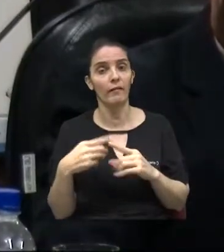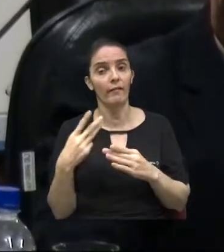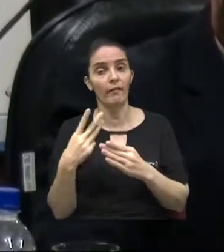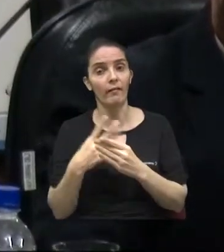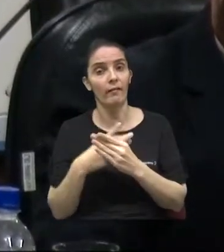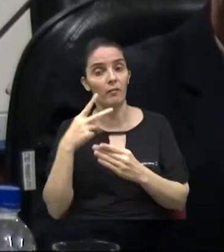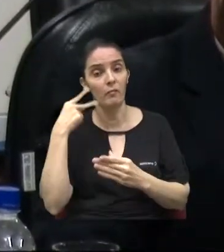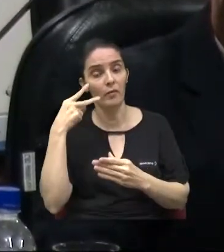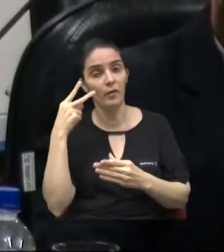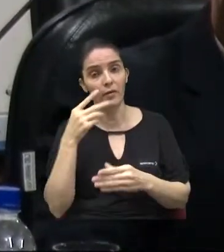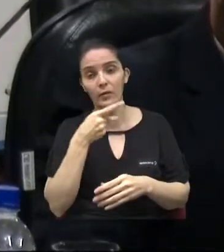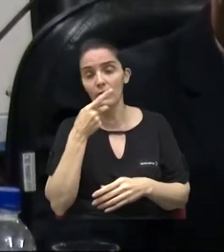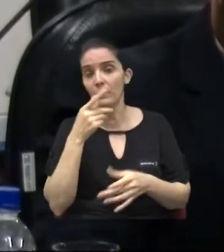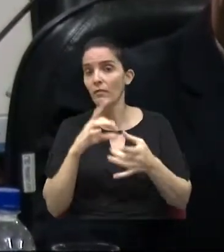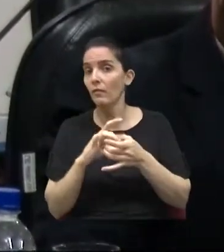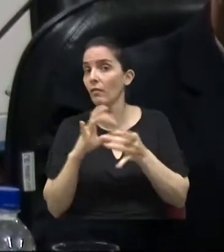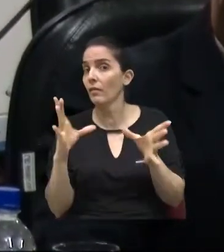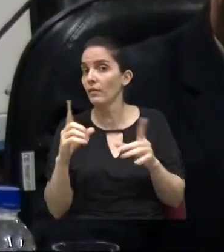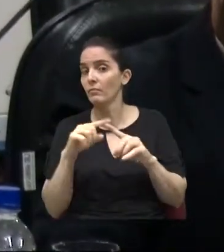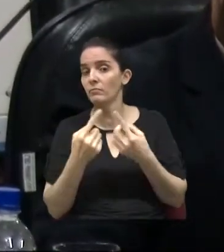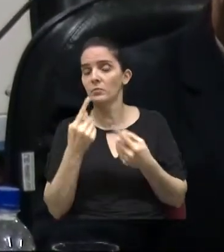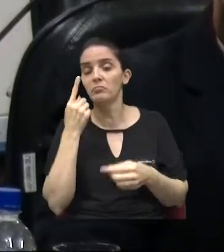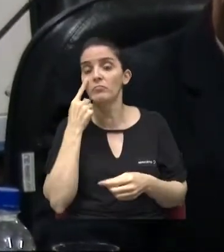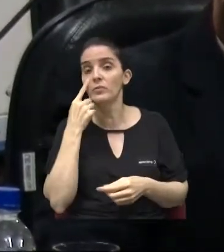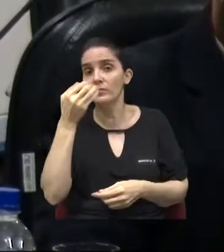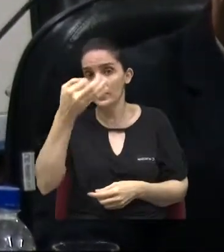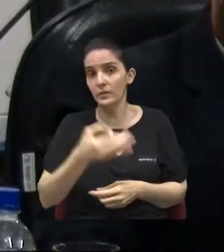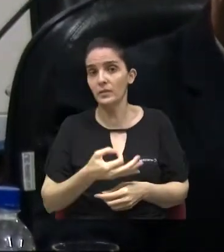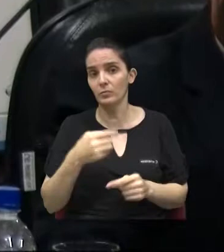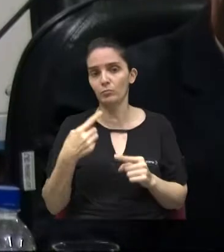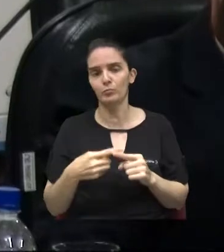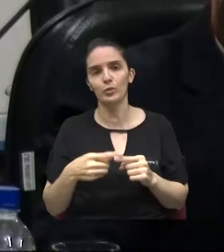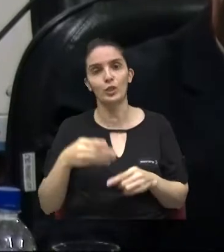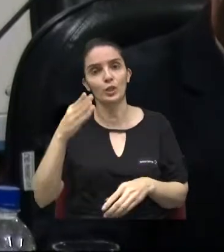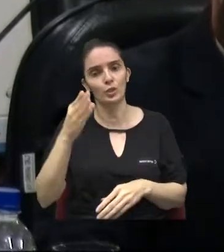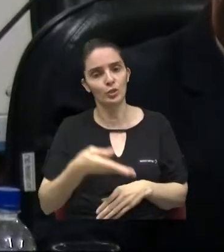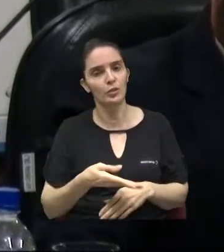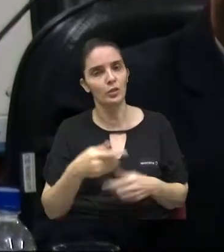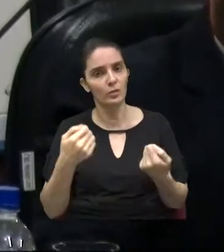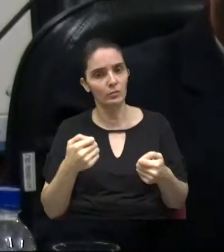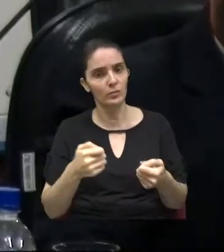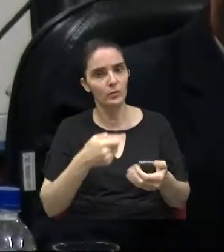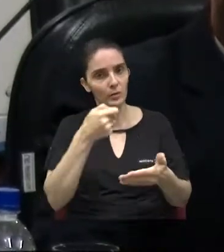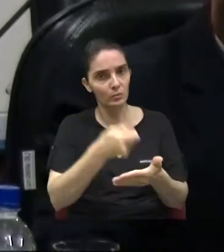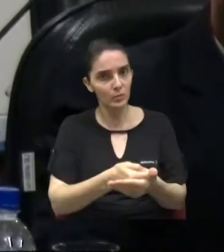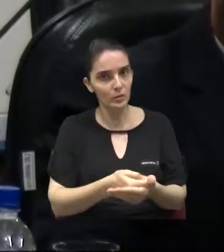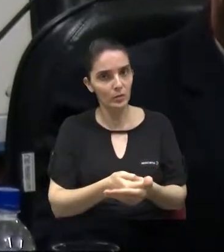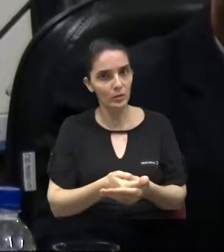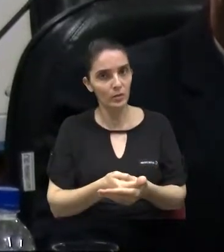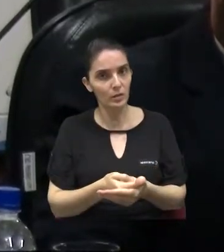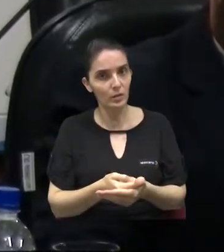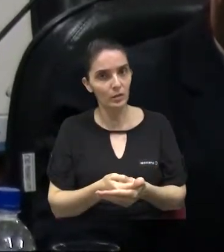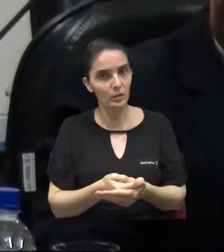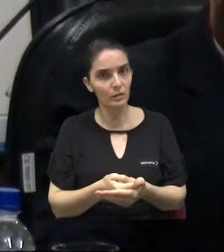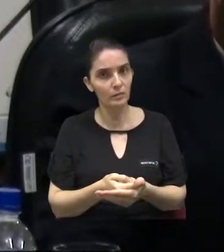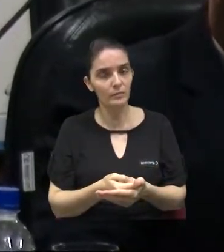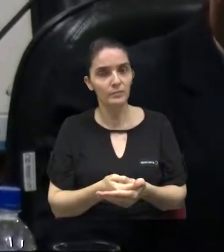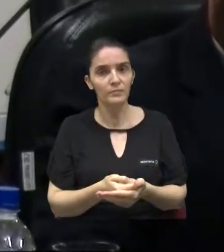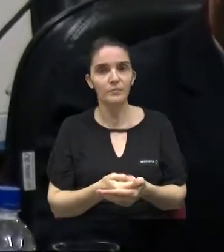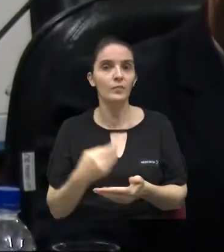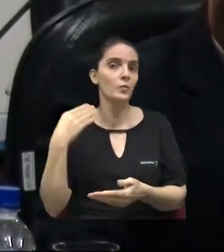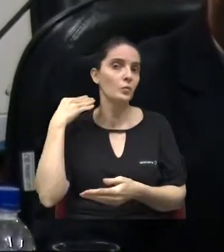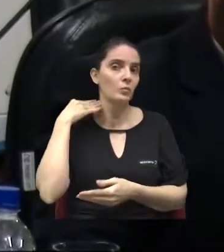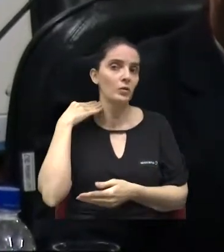Municipal. Mas nós vamos ter que ver direito, pois nós já assumimos uma dívida, outro dia atrás, do